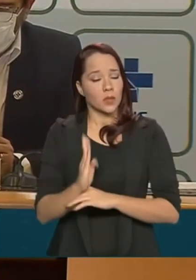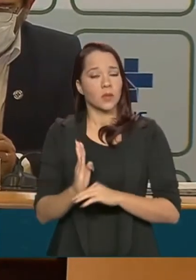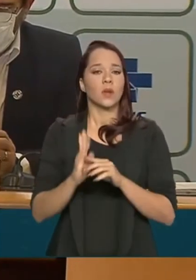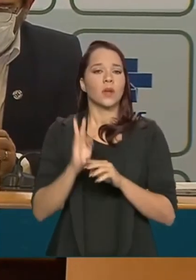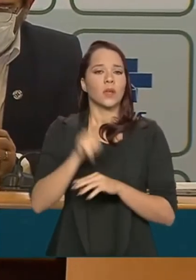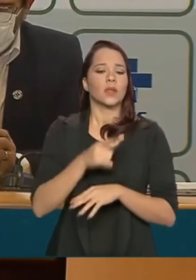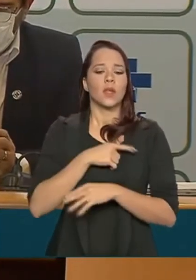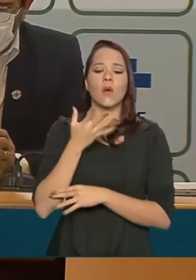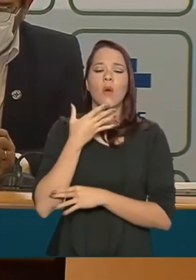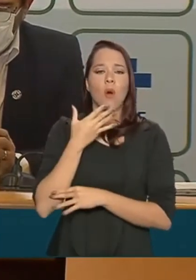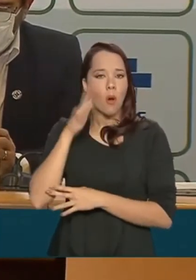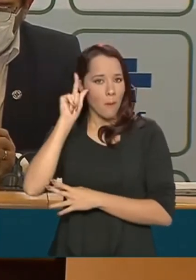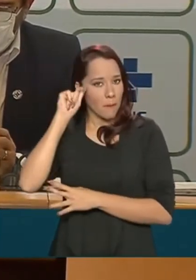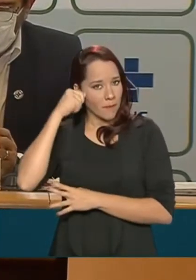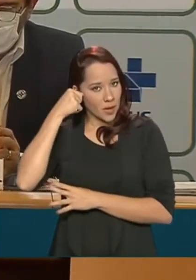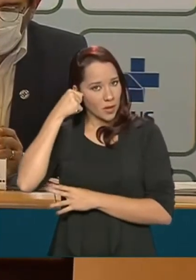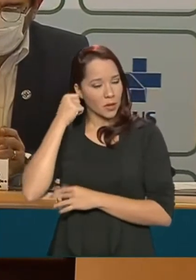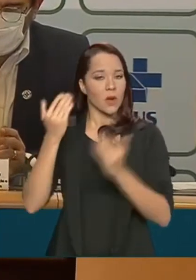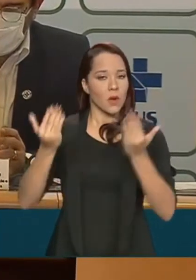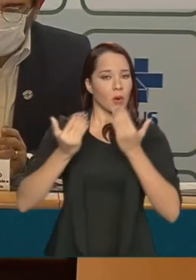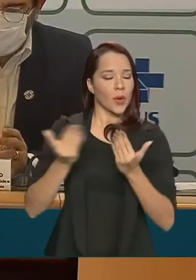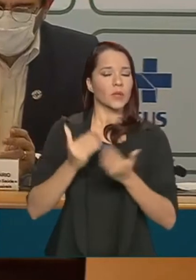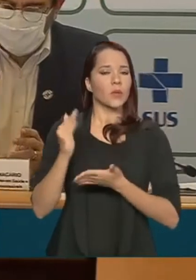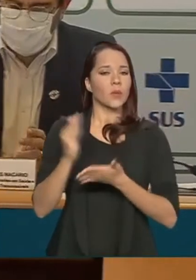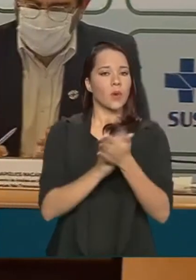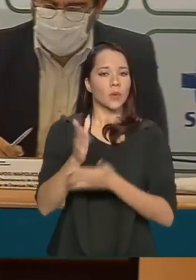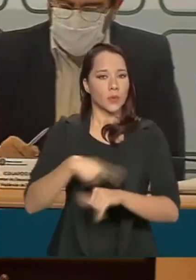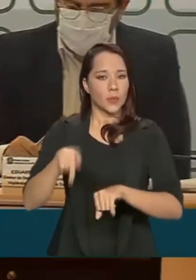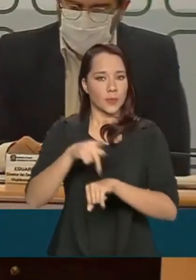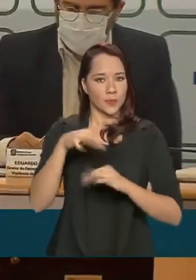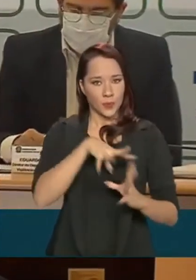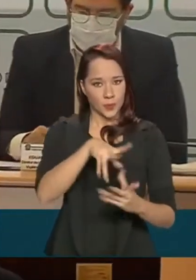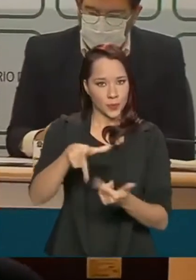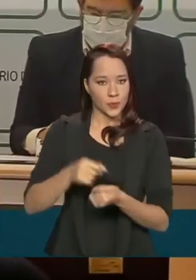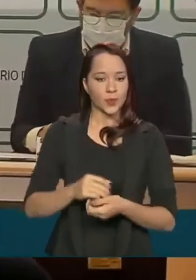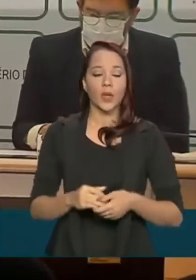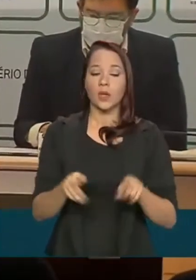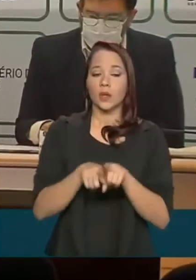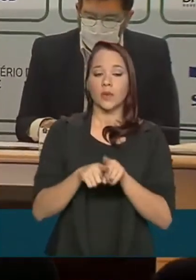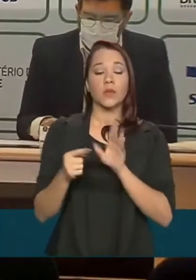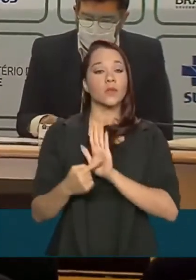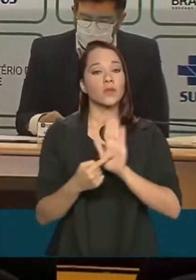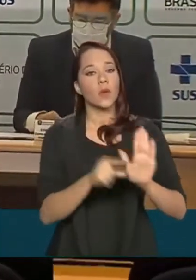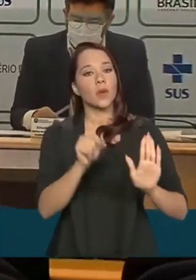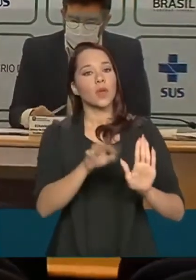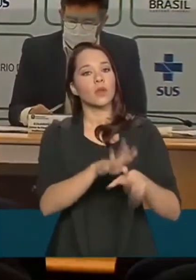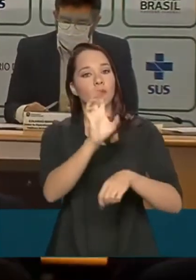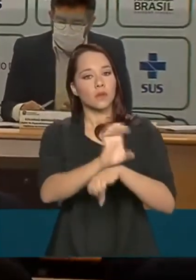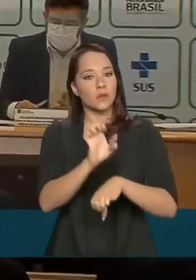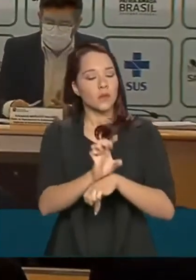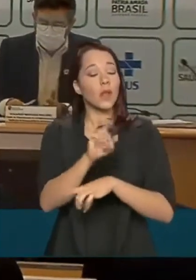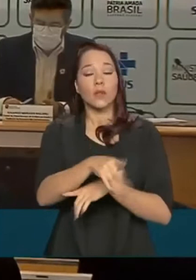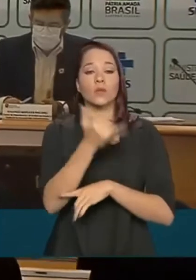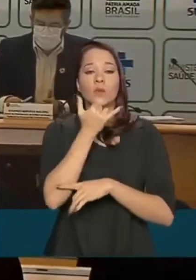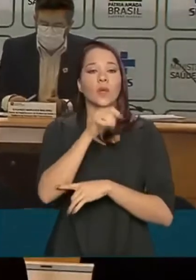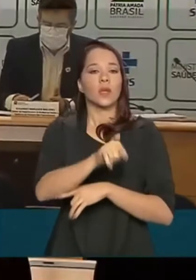cor preta, em comparação com alguns países no mundo. A gente verifica que os Estados Unidos,